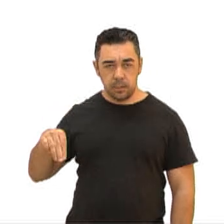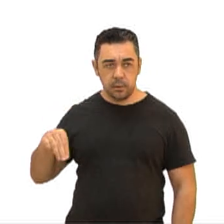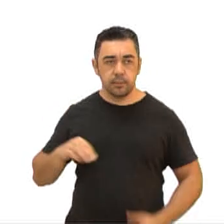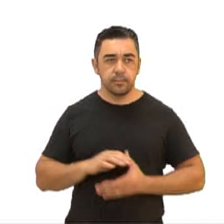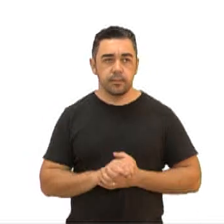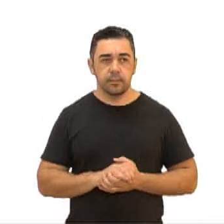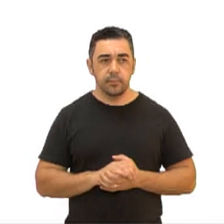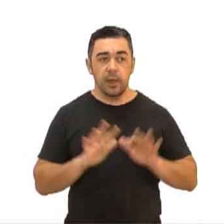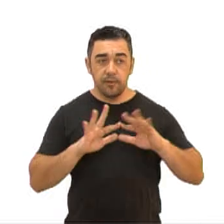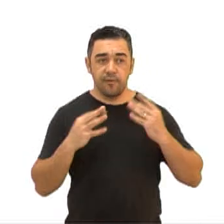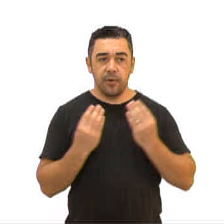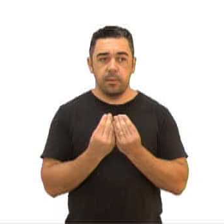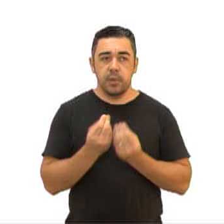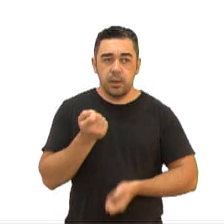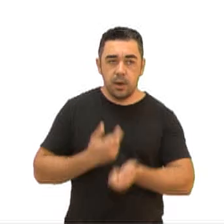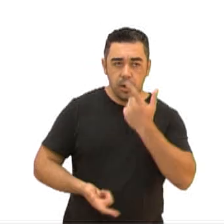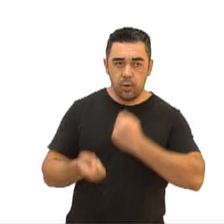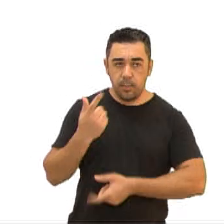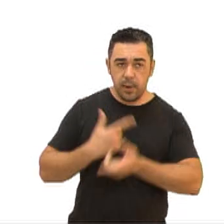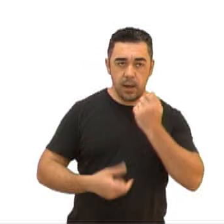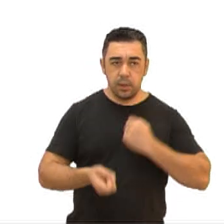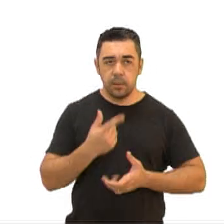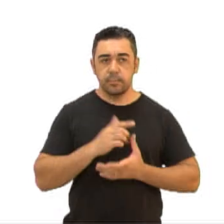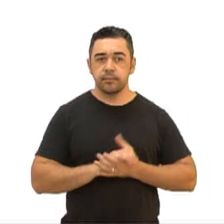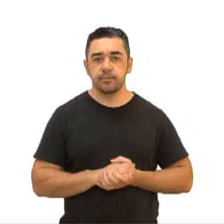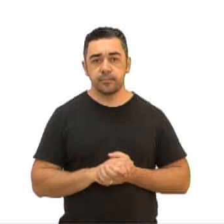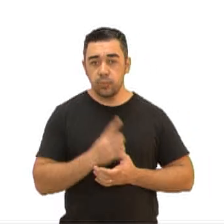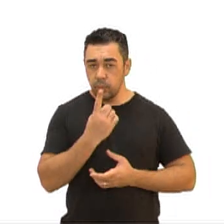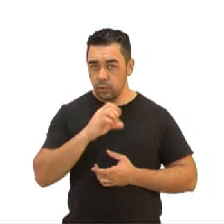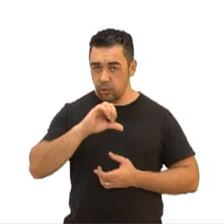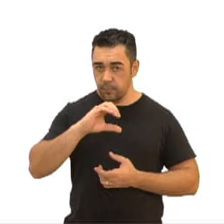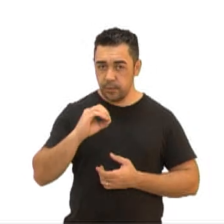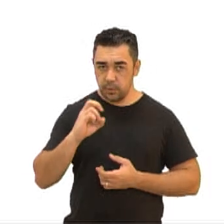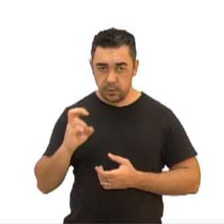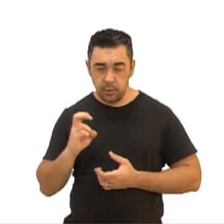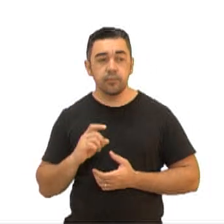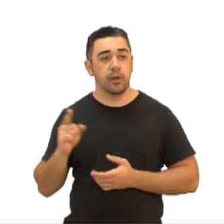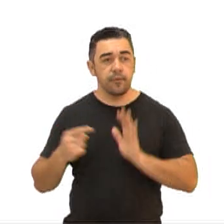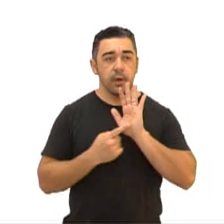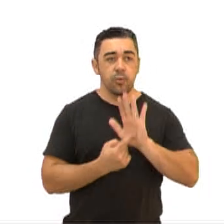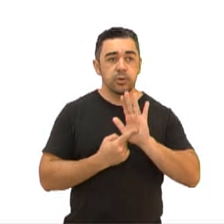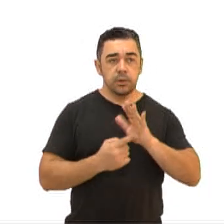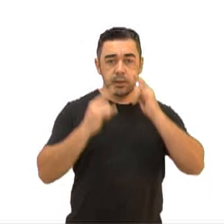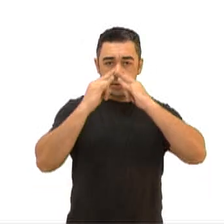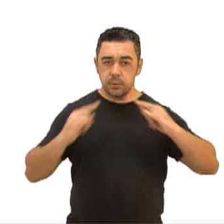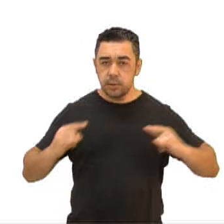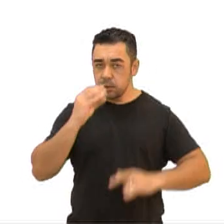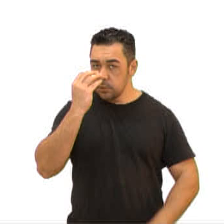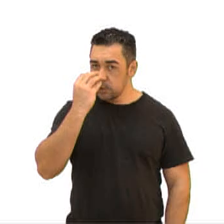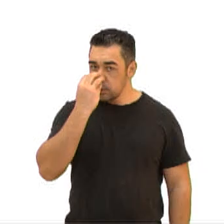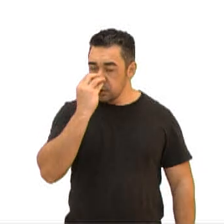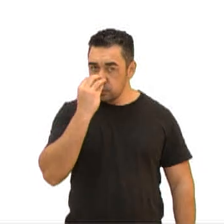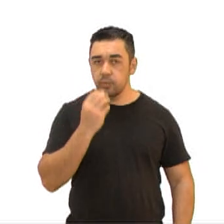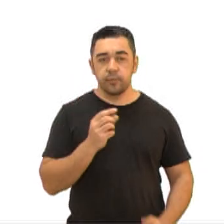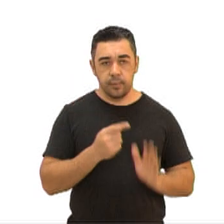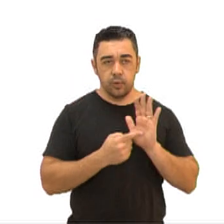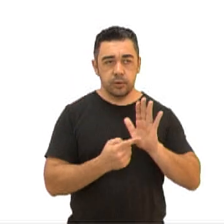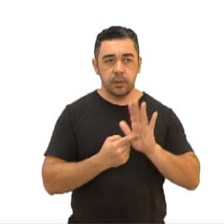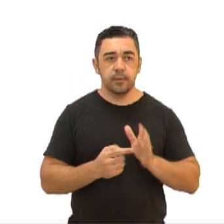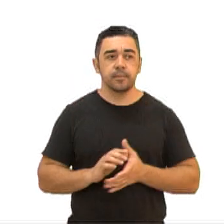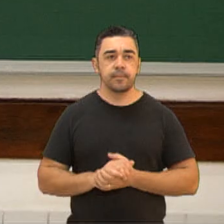Uma família de acrobatas. Muitos elementos do circo vão aparecer nesses primeiros trabalhos.